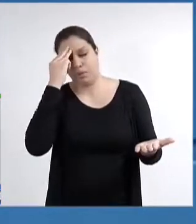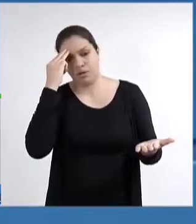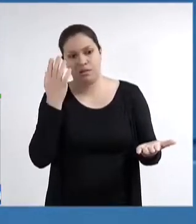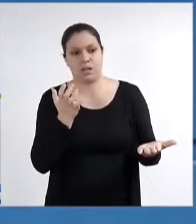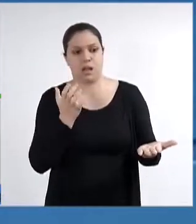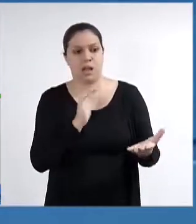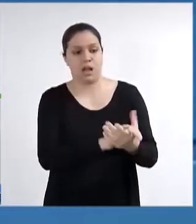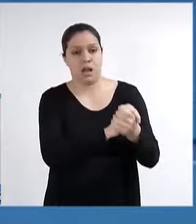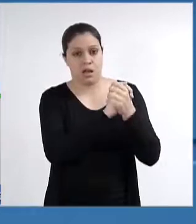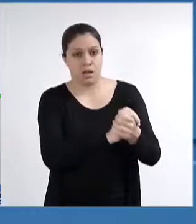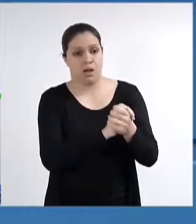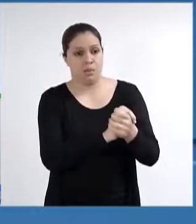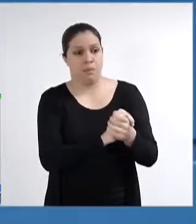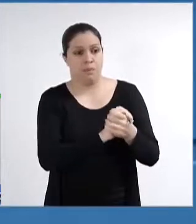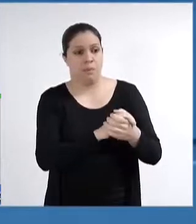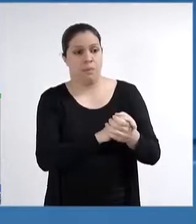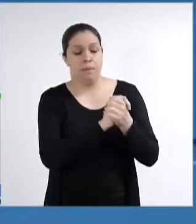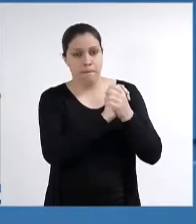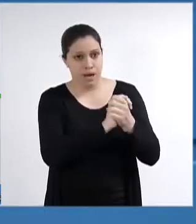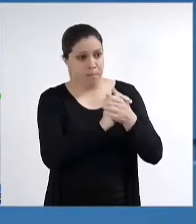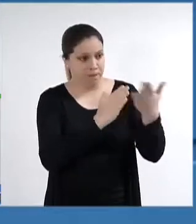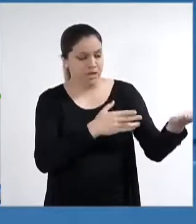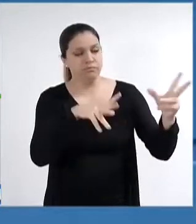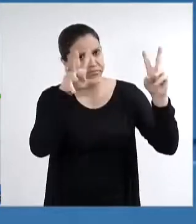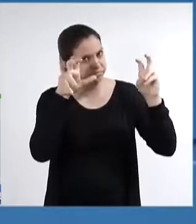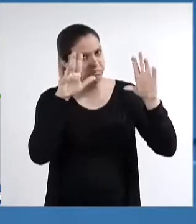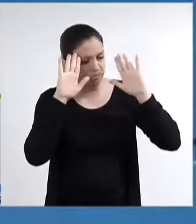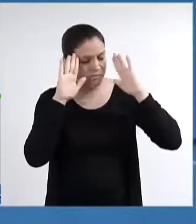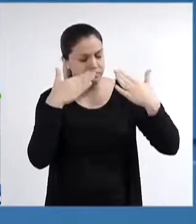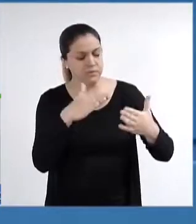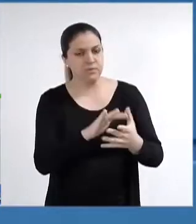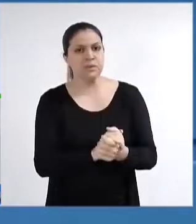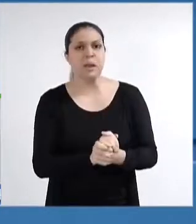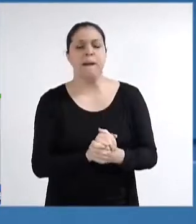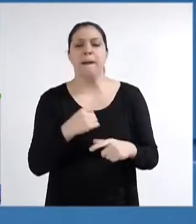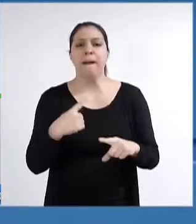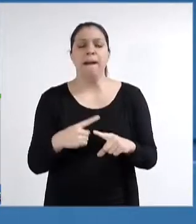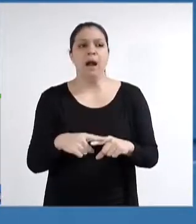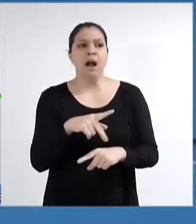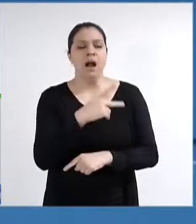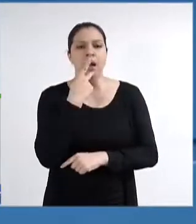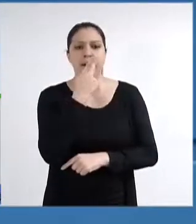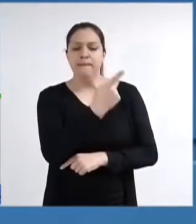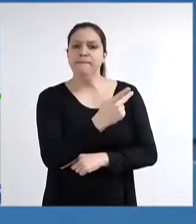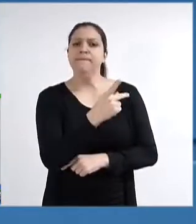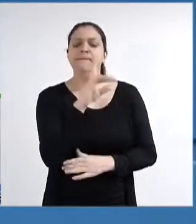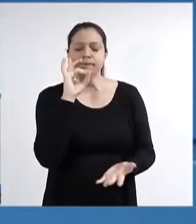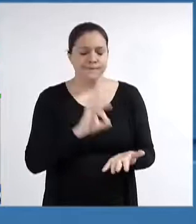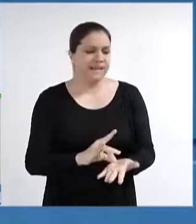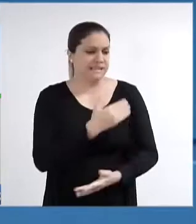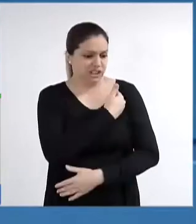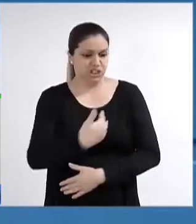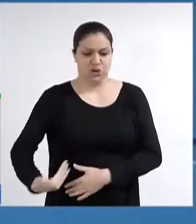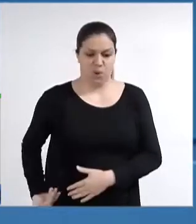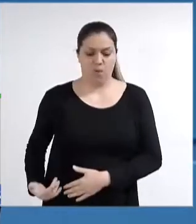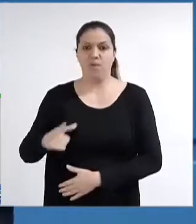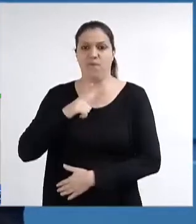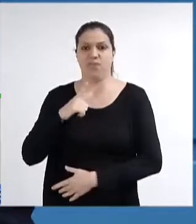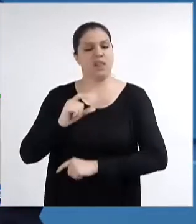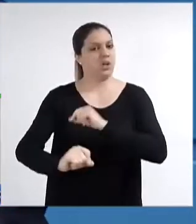primeiro parabenizá-lo por chamar a atenção desse assunto, dizer que, como Vossa Excelência disse, realmente o governador enviou para essa